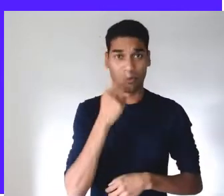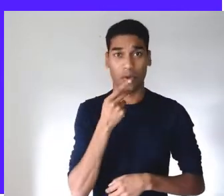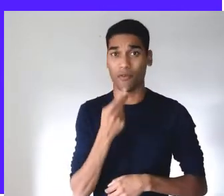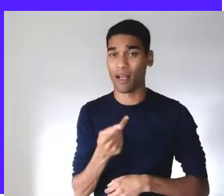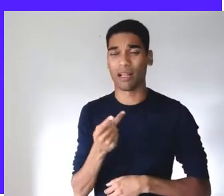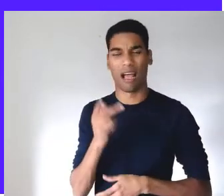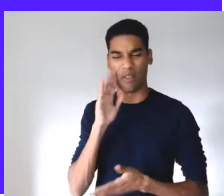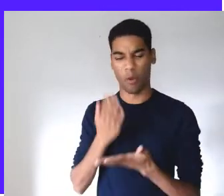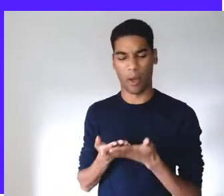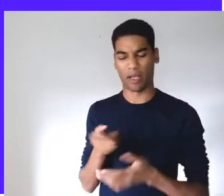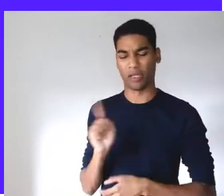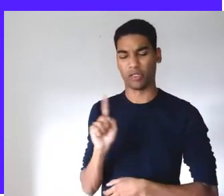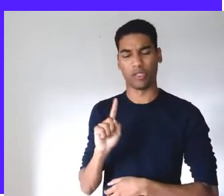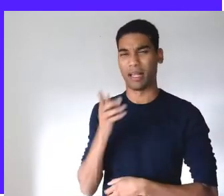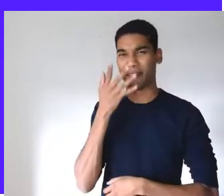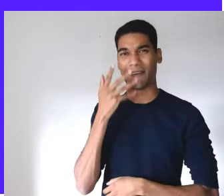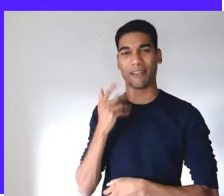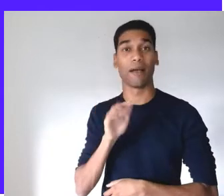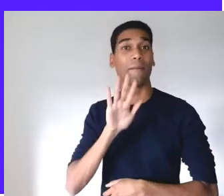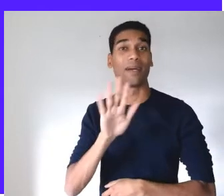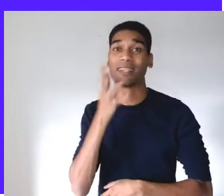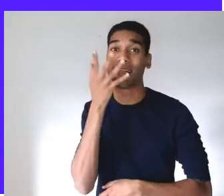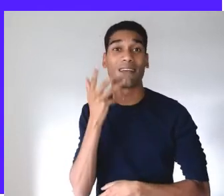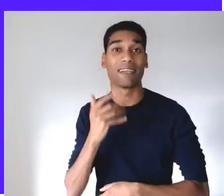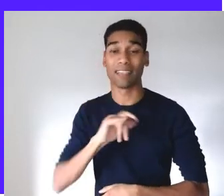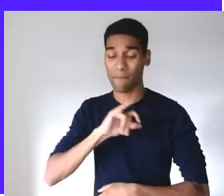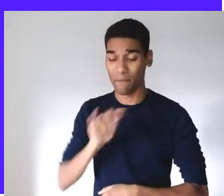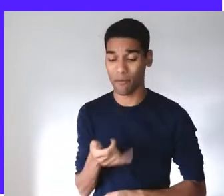naquele momento. Então a gente precisa despertar também